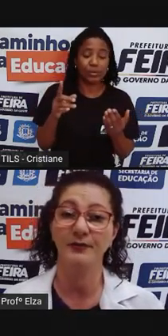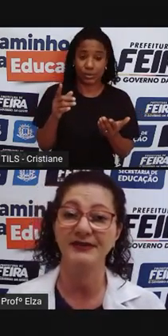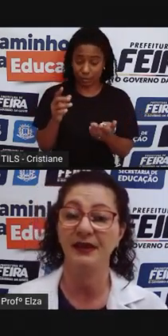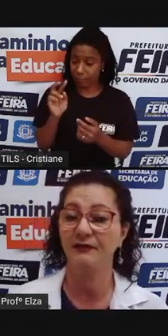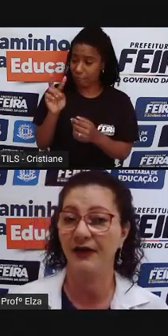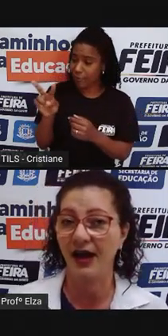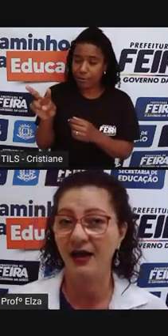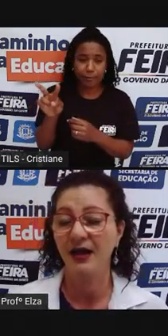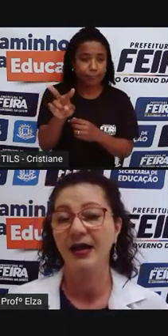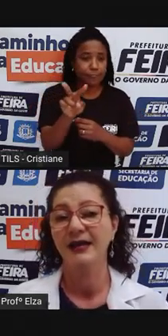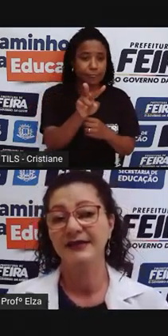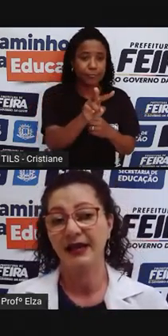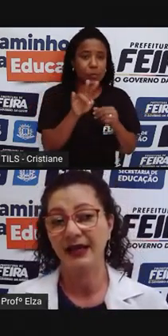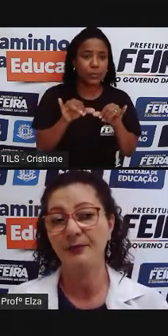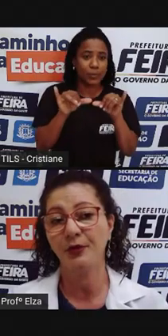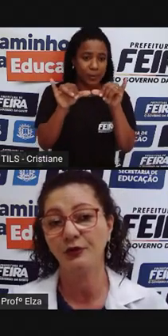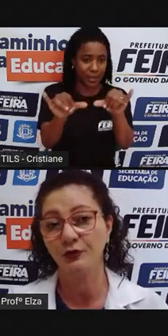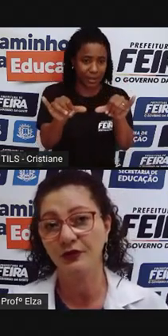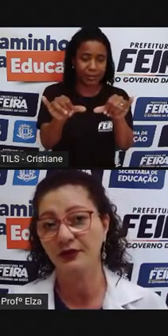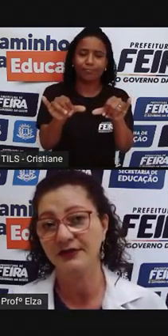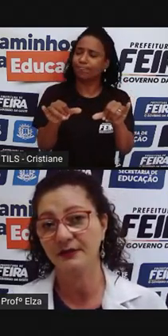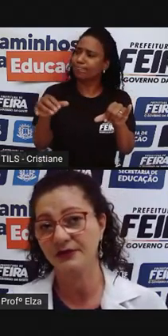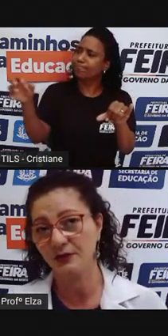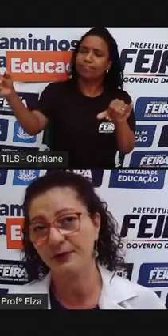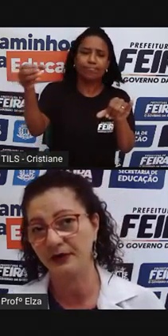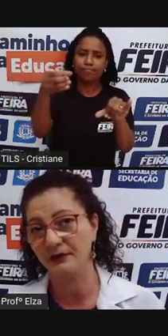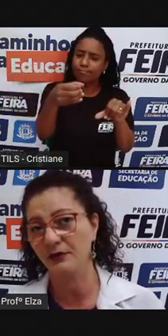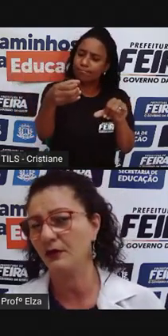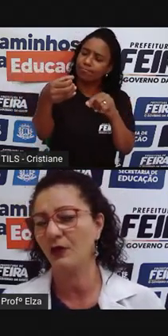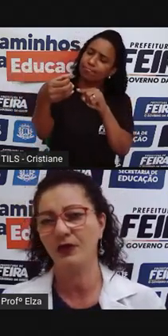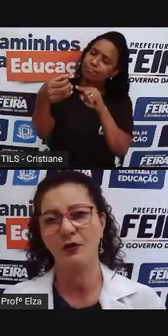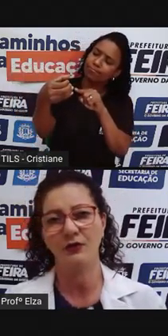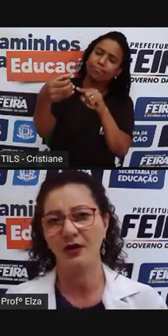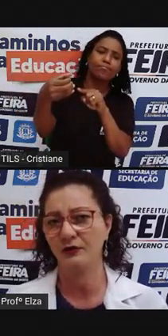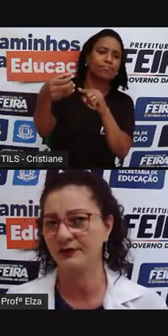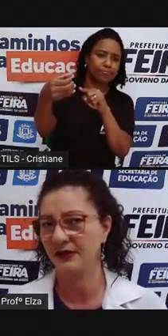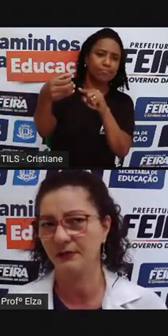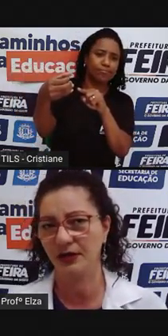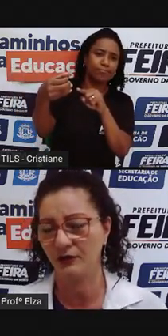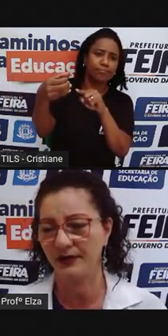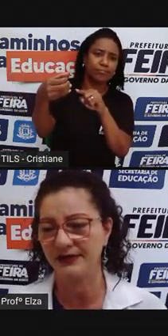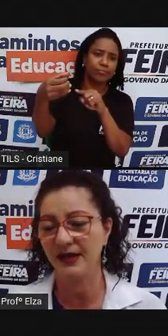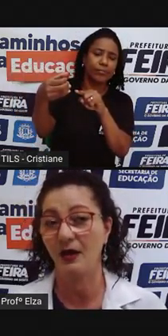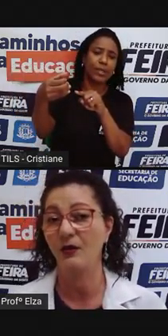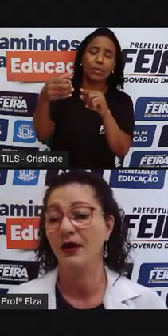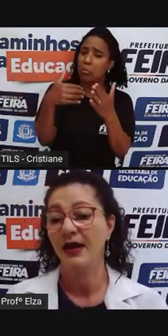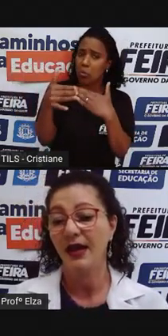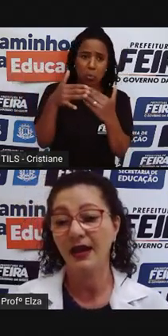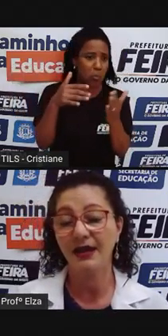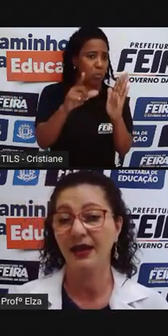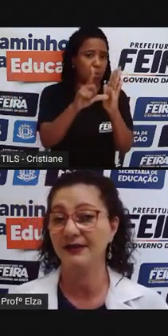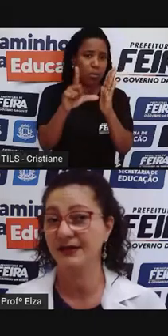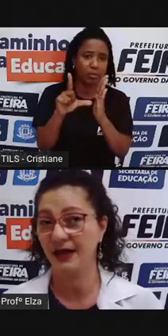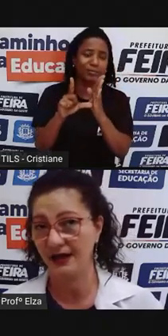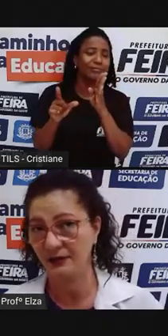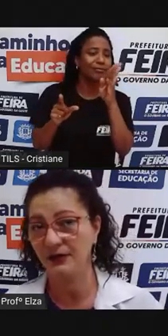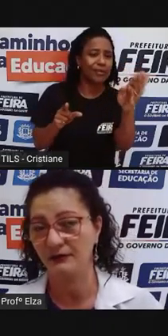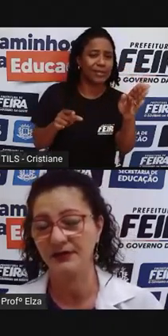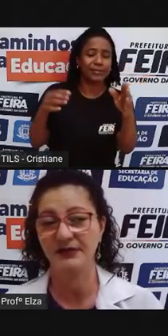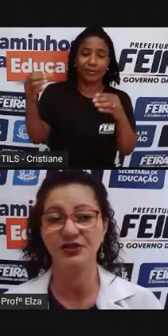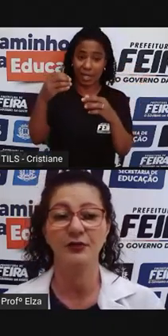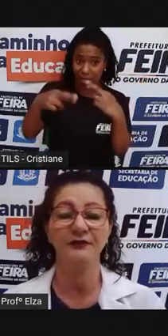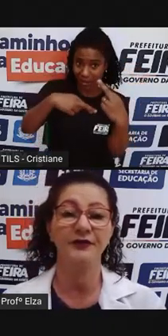de observar se aquele produto que nós estamos comprando ou em qualquer outro segmento comercial, ele é reciclado